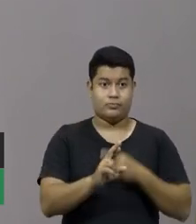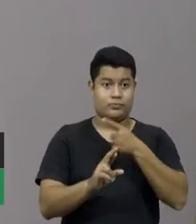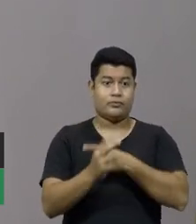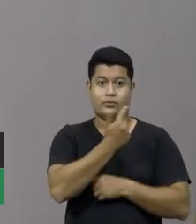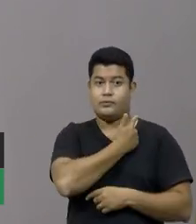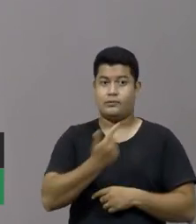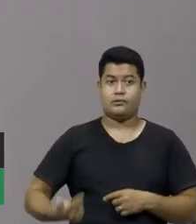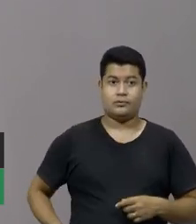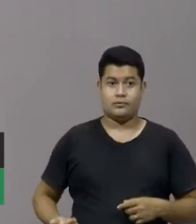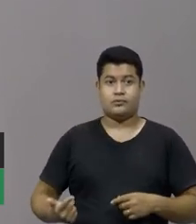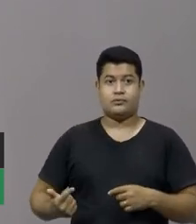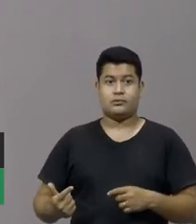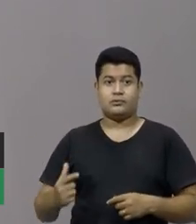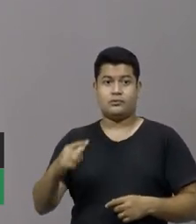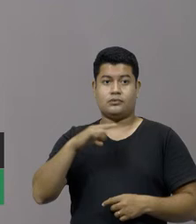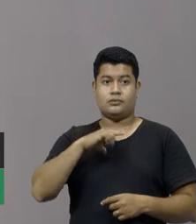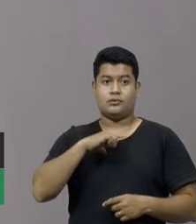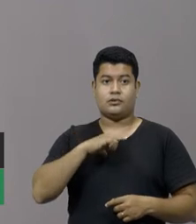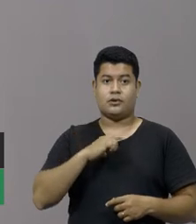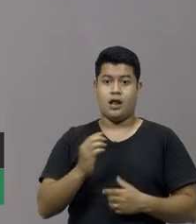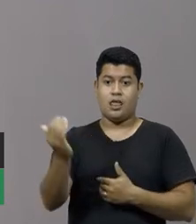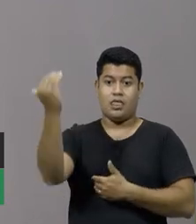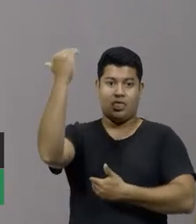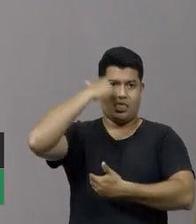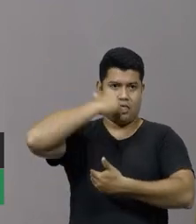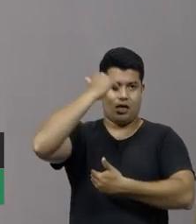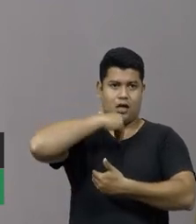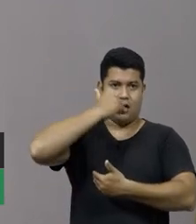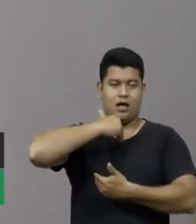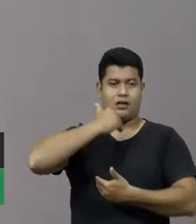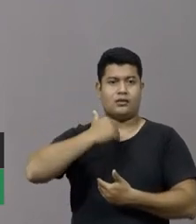está dentro dos corpos que vão na aeronave.